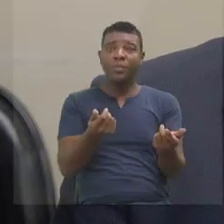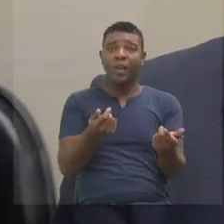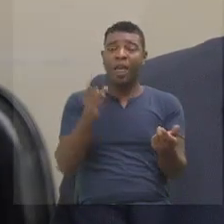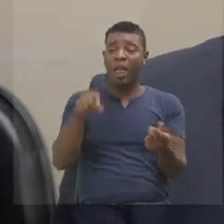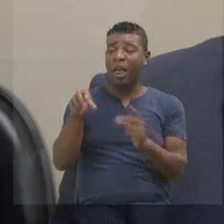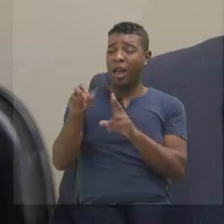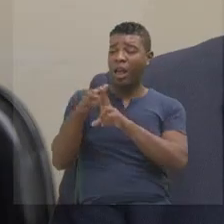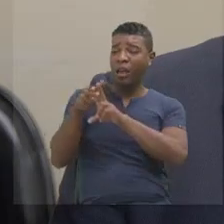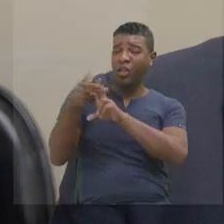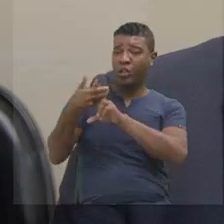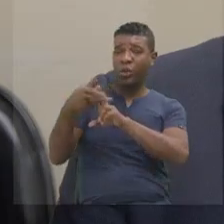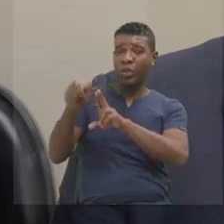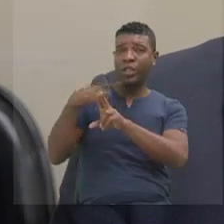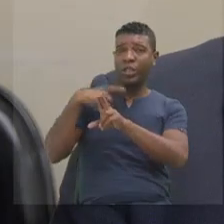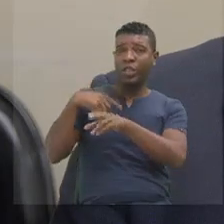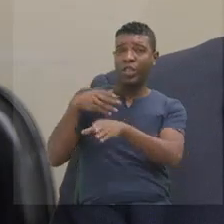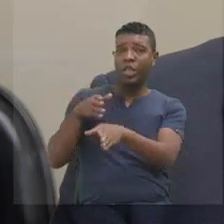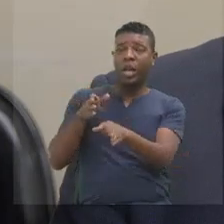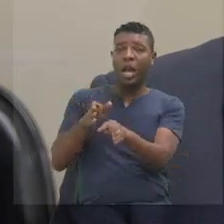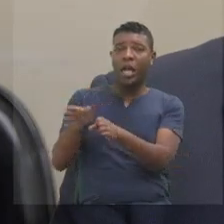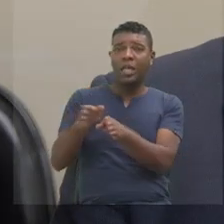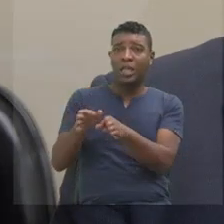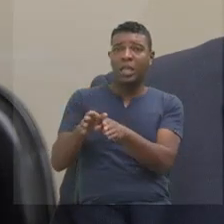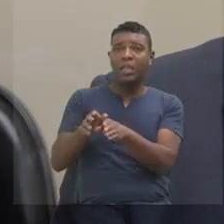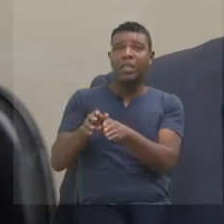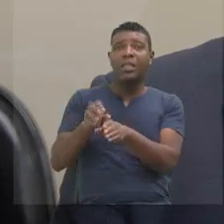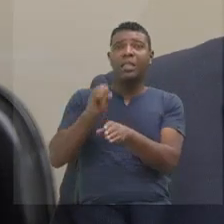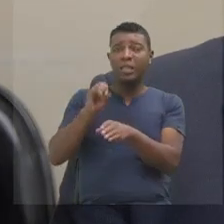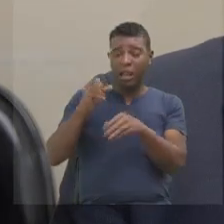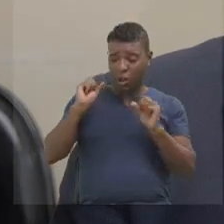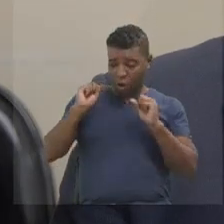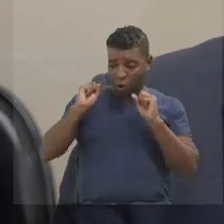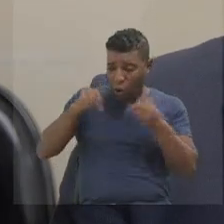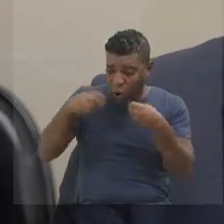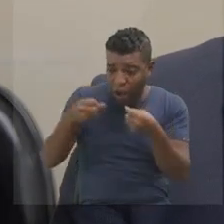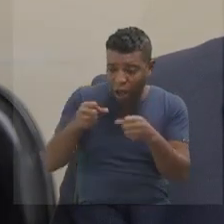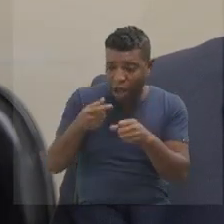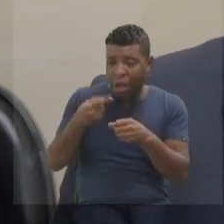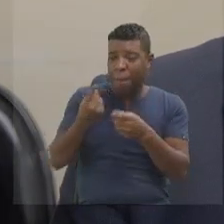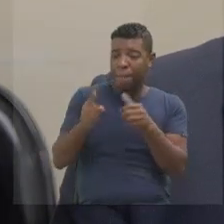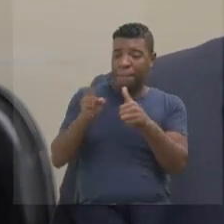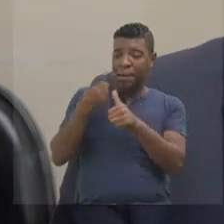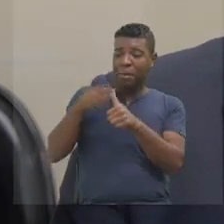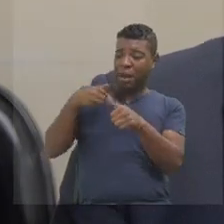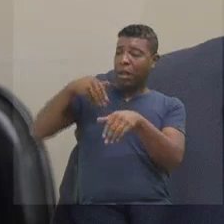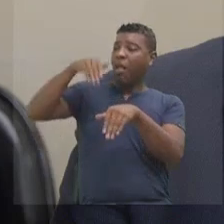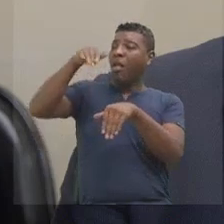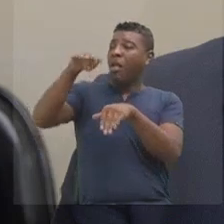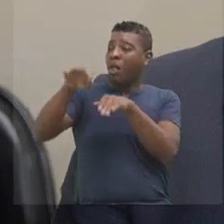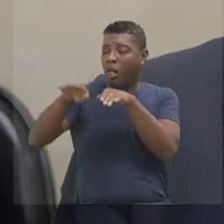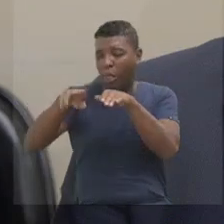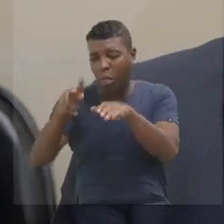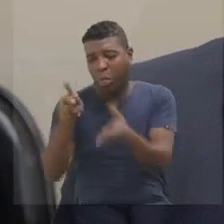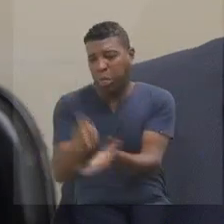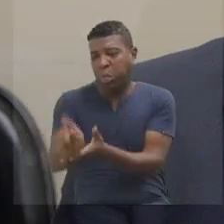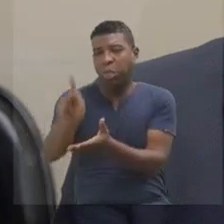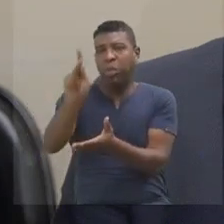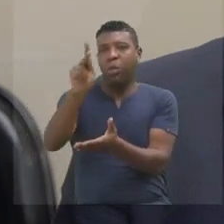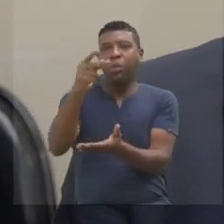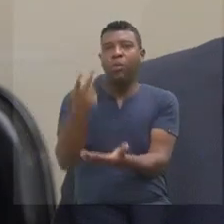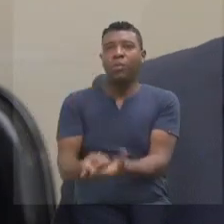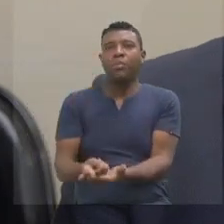acesso foi ocorrer cai no primeiro passo que ele dá a prótese é muita quem para como o senhor